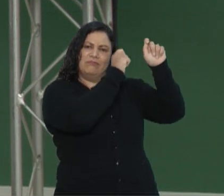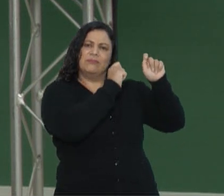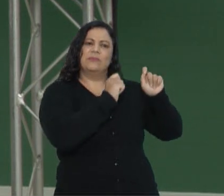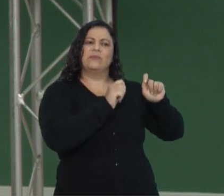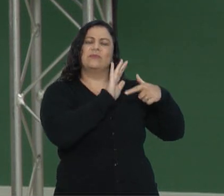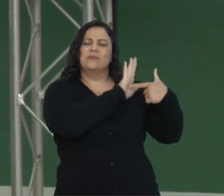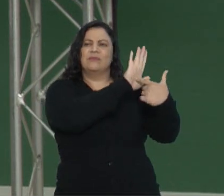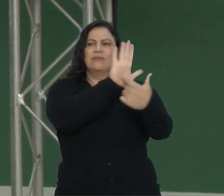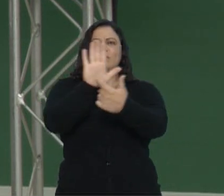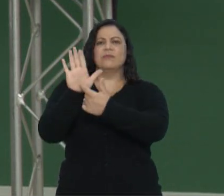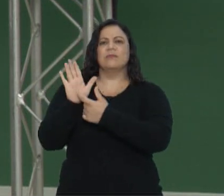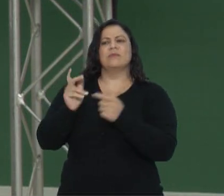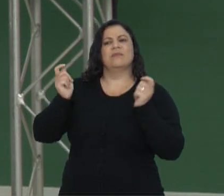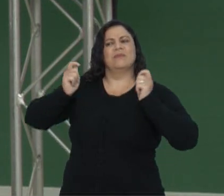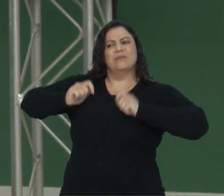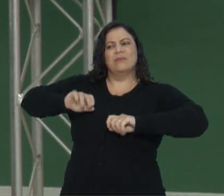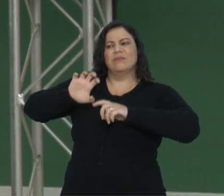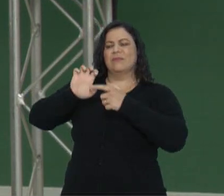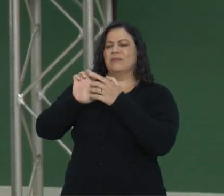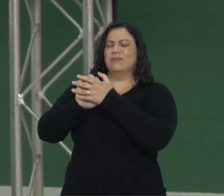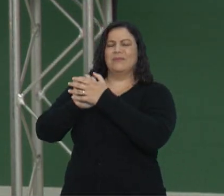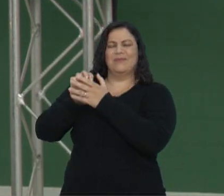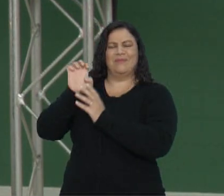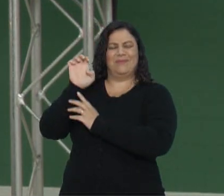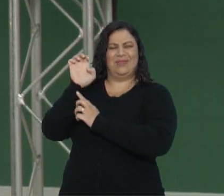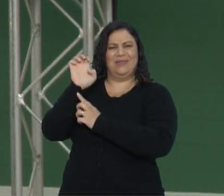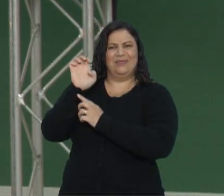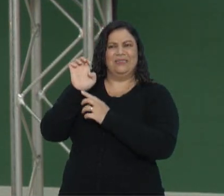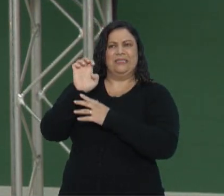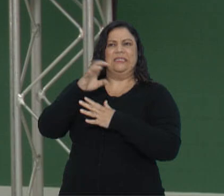elas têm os dedos das mãos deformados também,